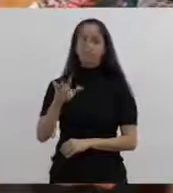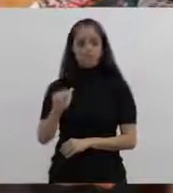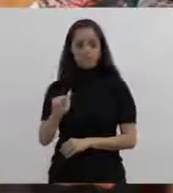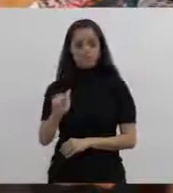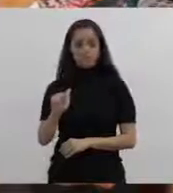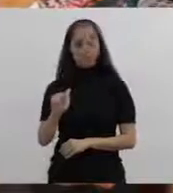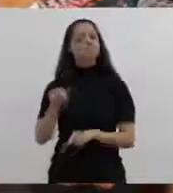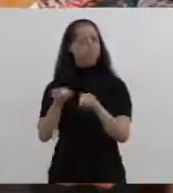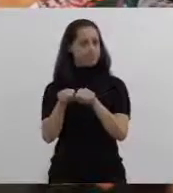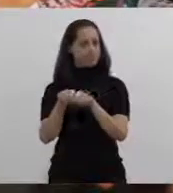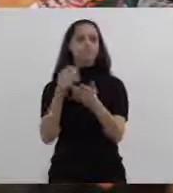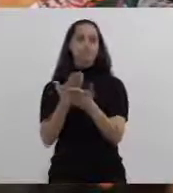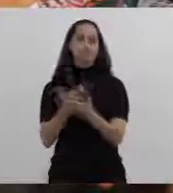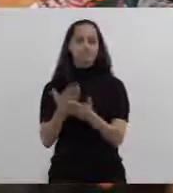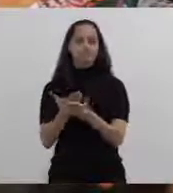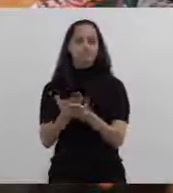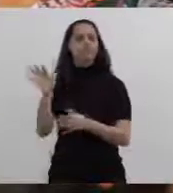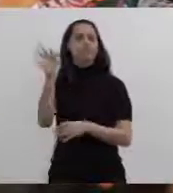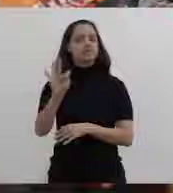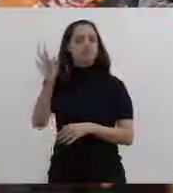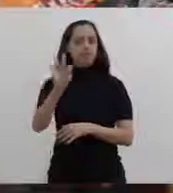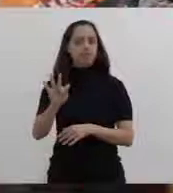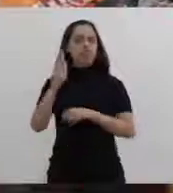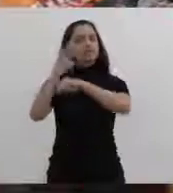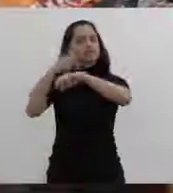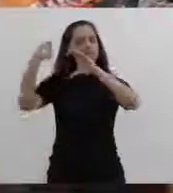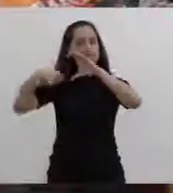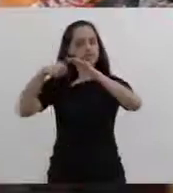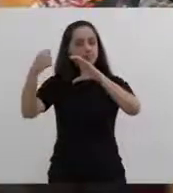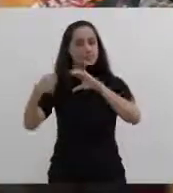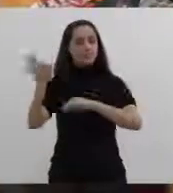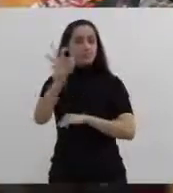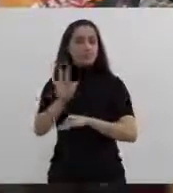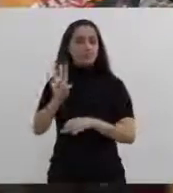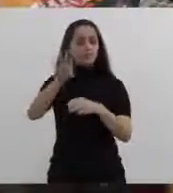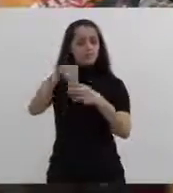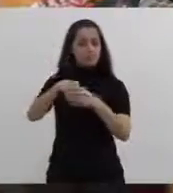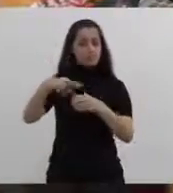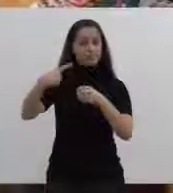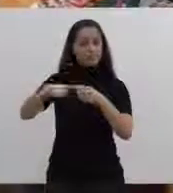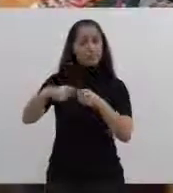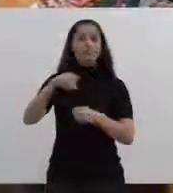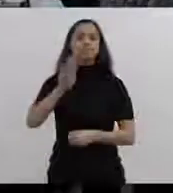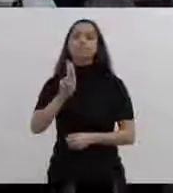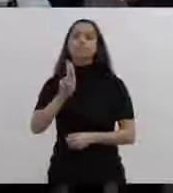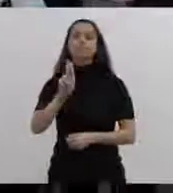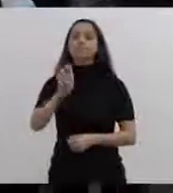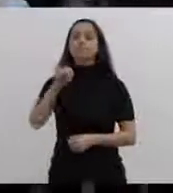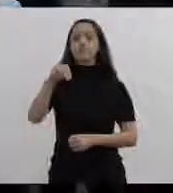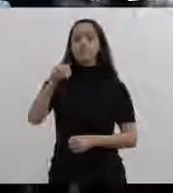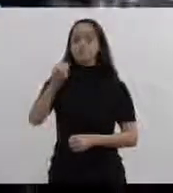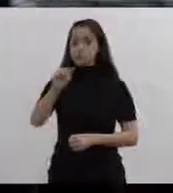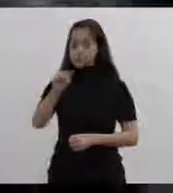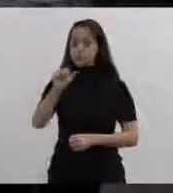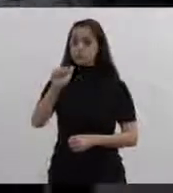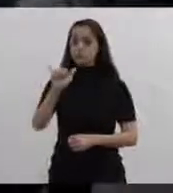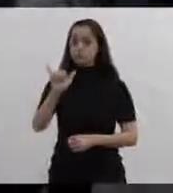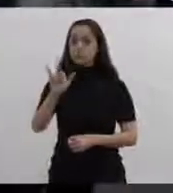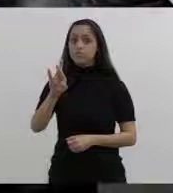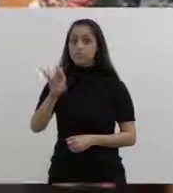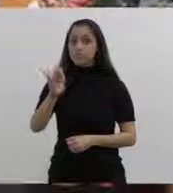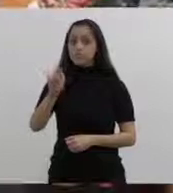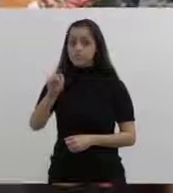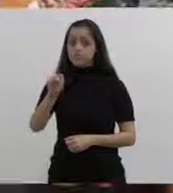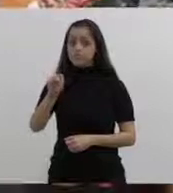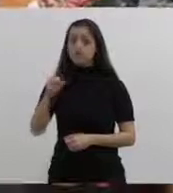filmar. Meu nome é Cláudia Oliveira, sou estudante de imagem e som na Universidade de Buenos Aires. Cláudia auxilia Martim nas